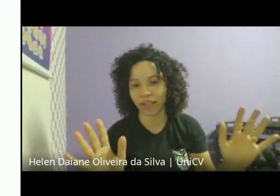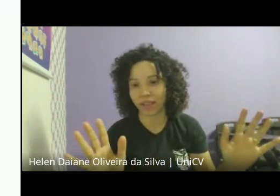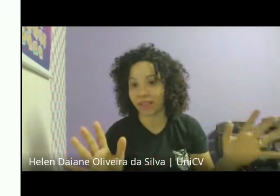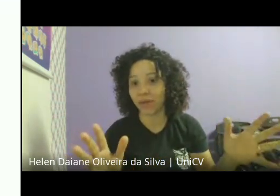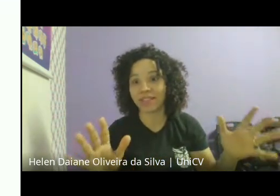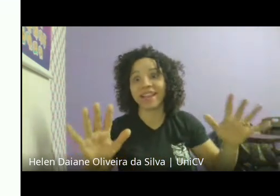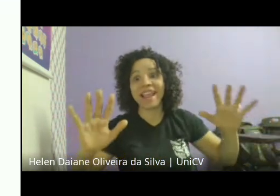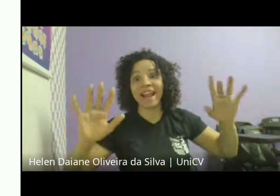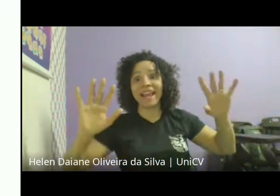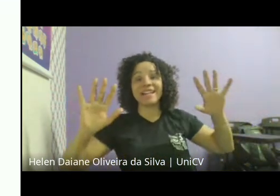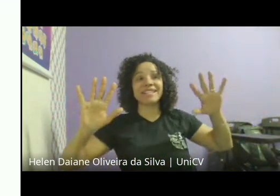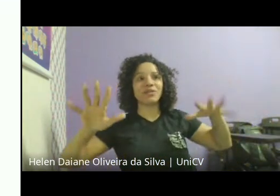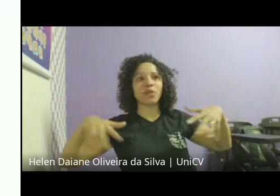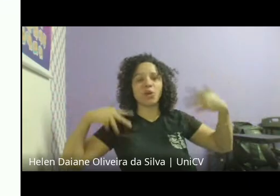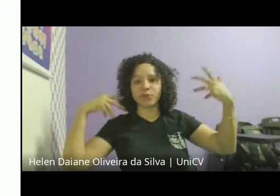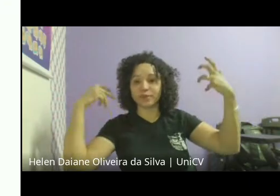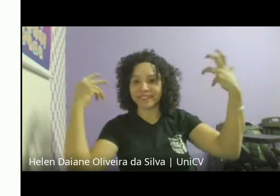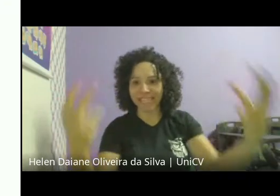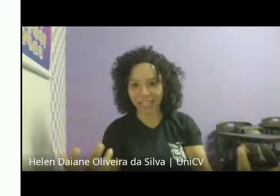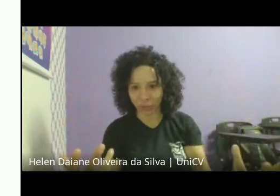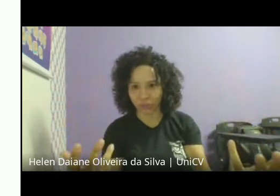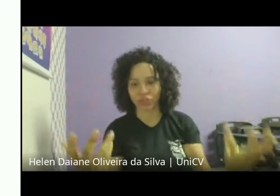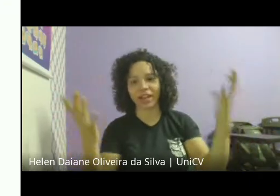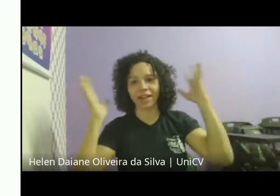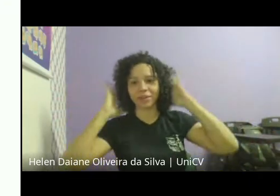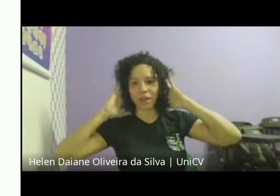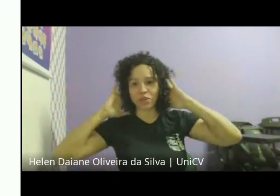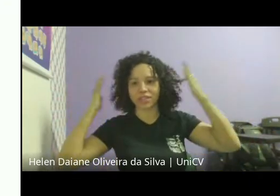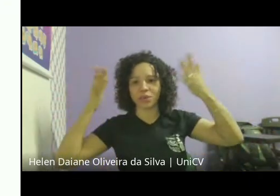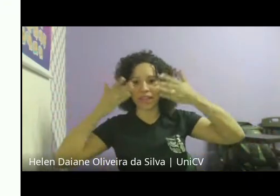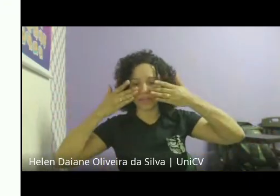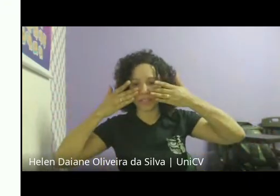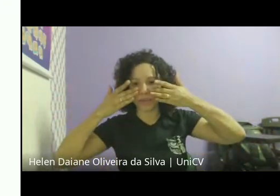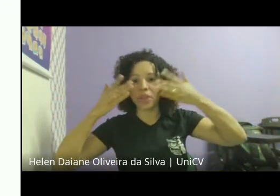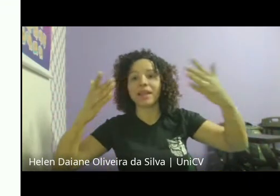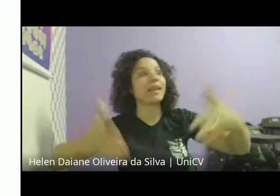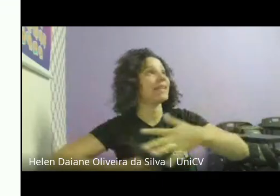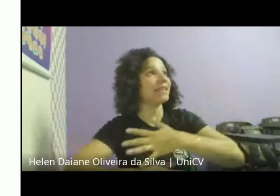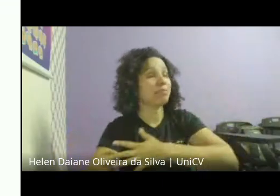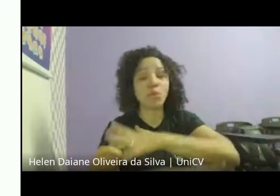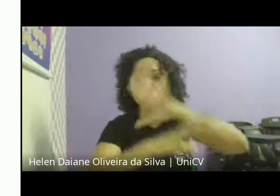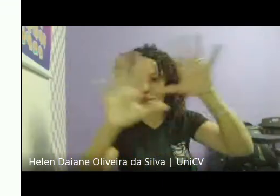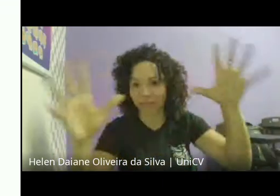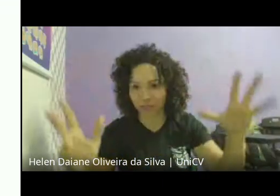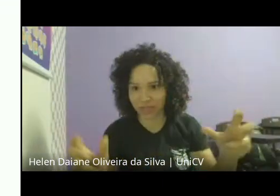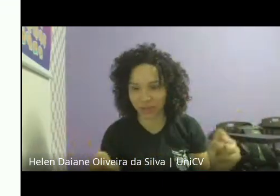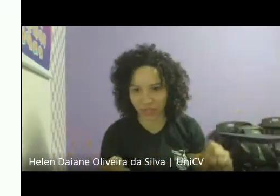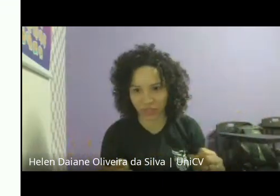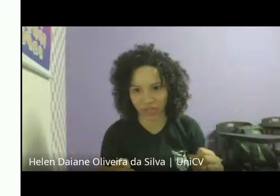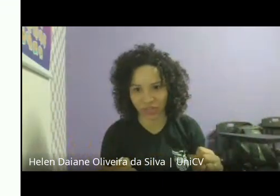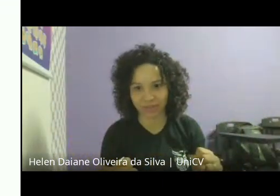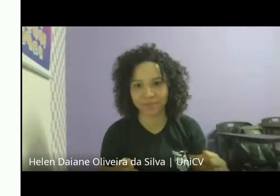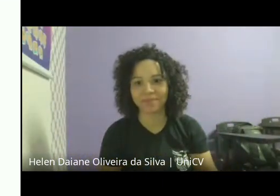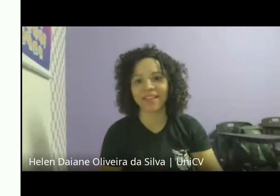é. Então, assim, ele desenvolve um tato, já que ele não tem audição nem visão, muito mais aguçado